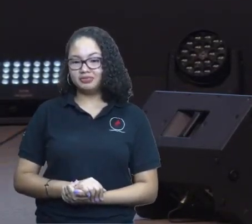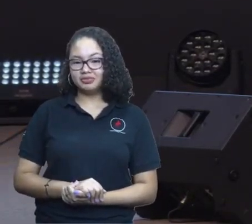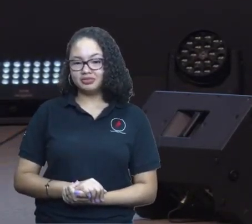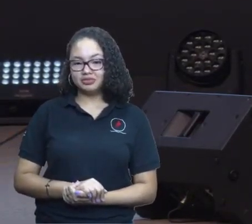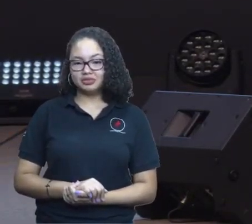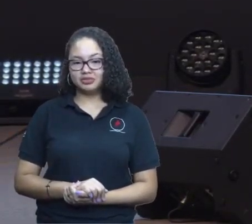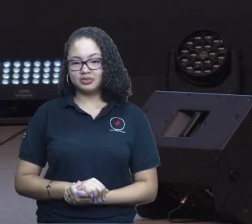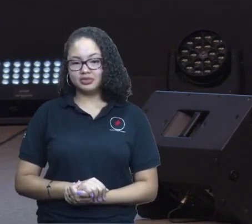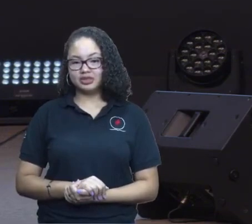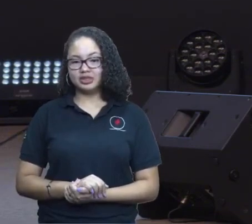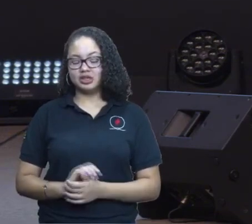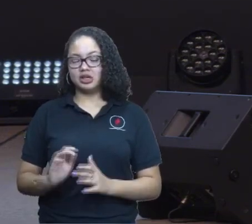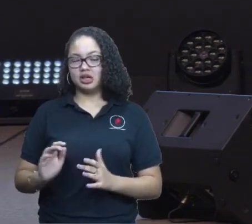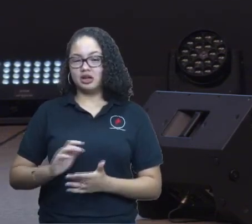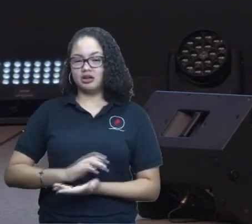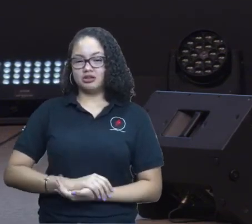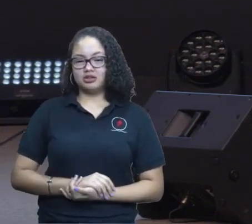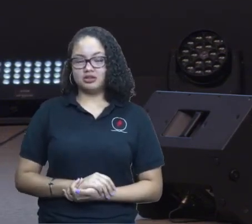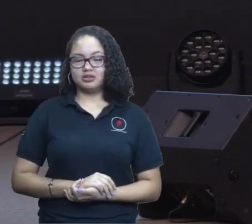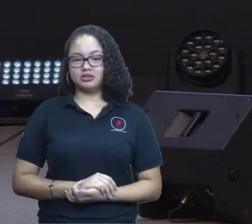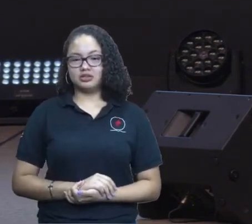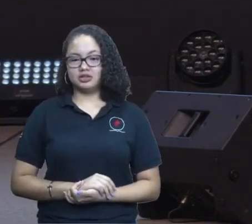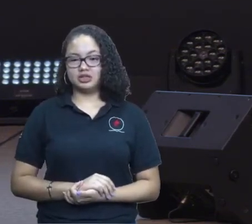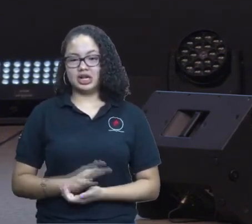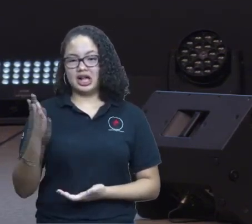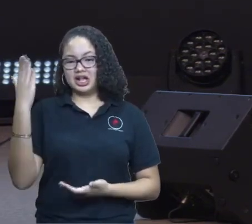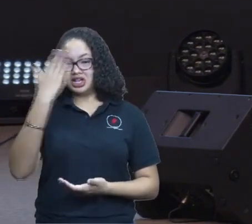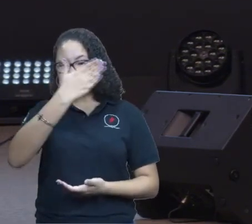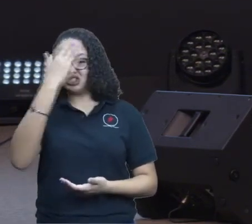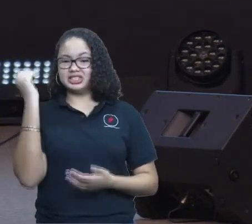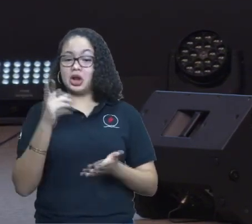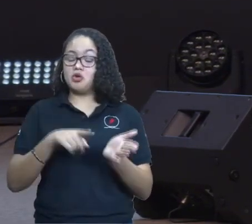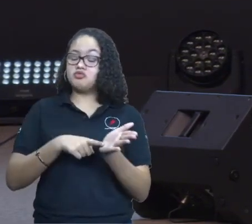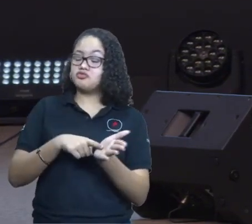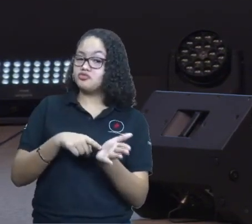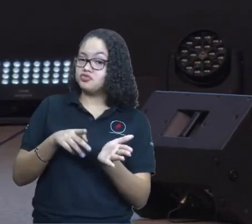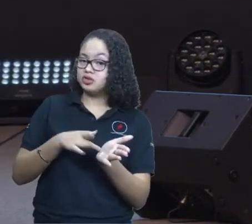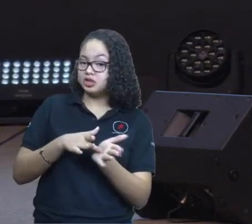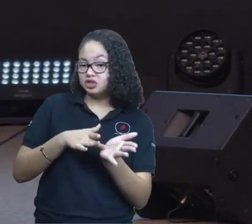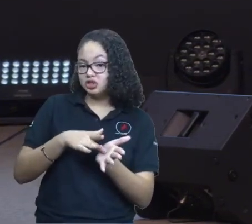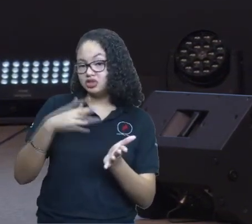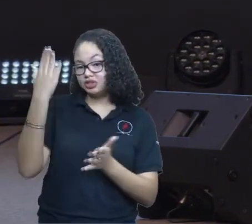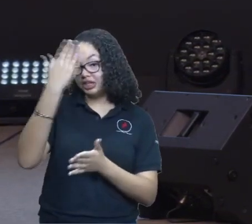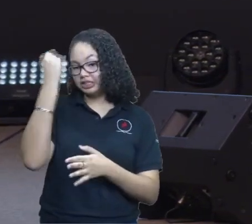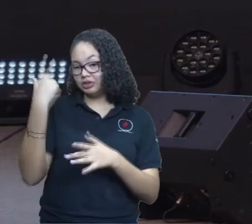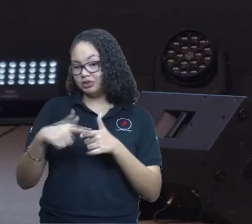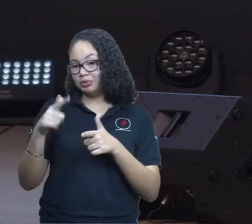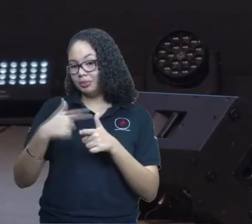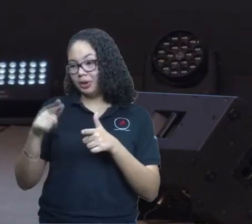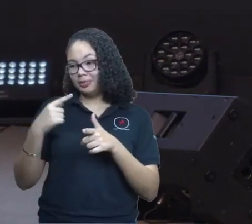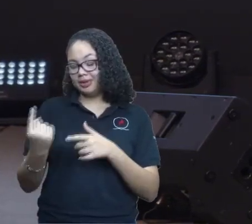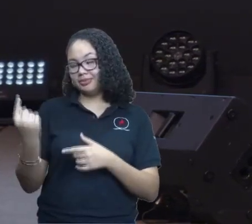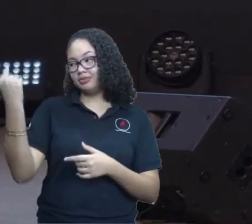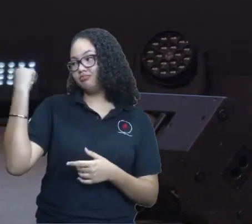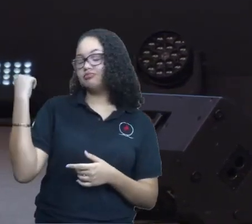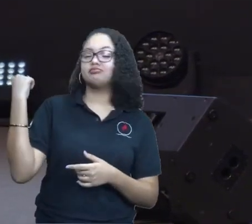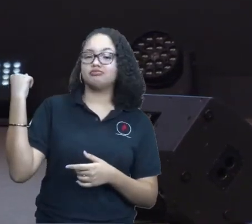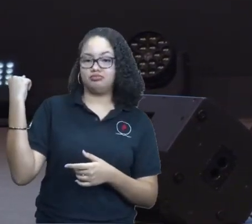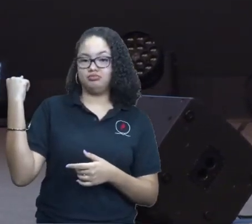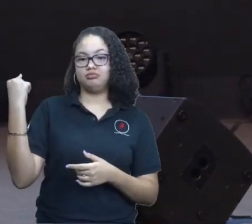comemorando a Vitória esquecendo ou fingindo que esqueceu do problema que estava atrás